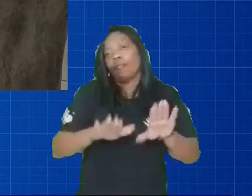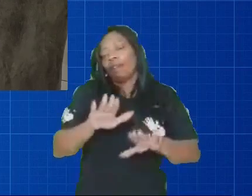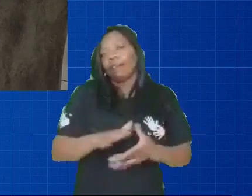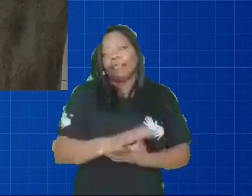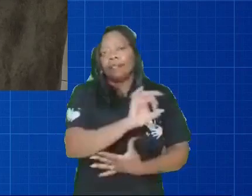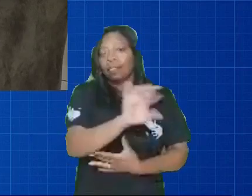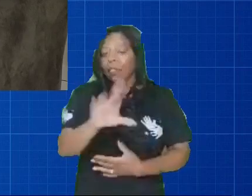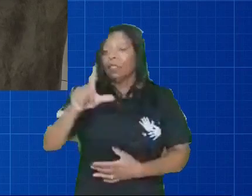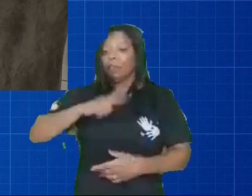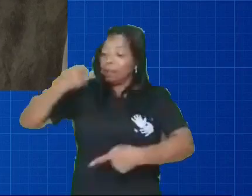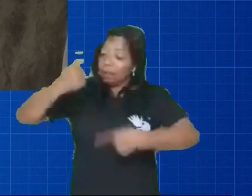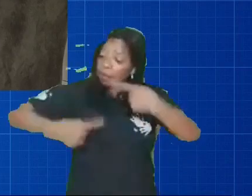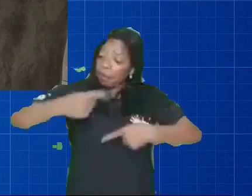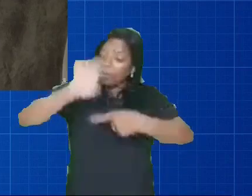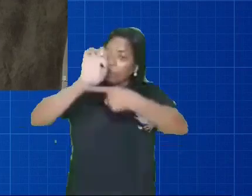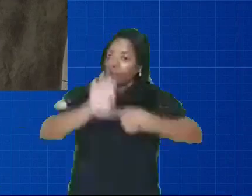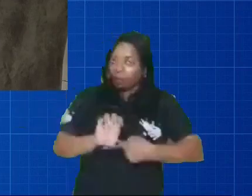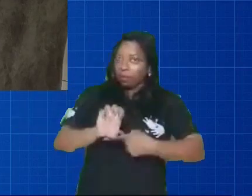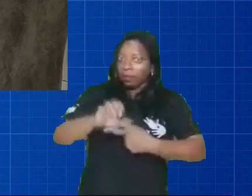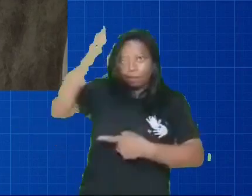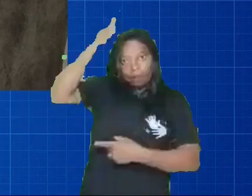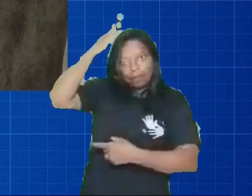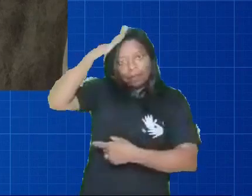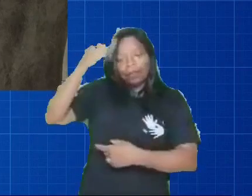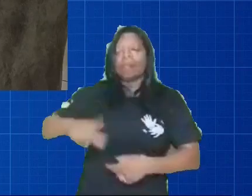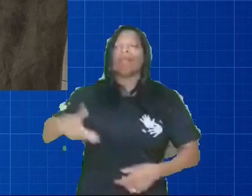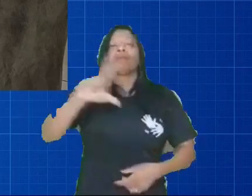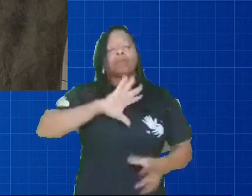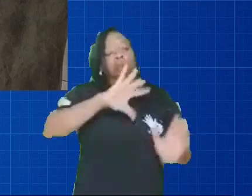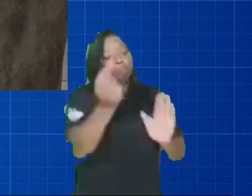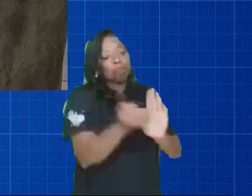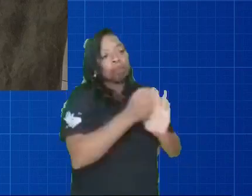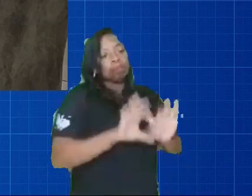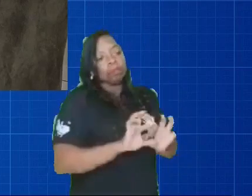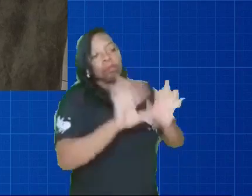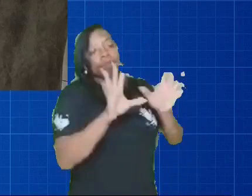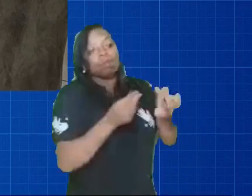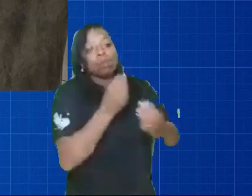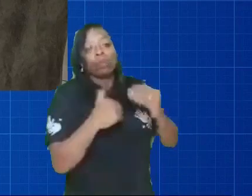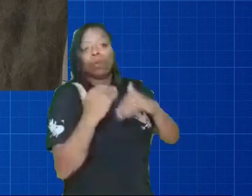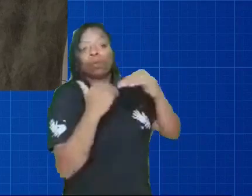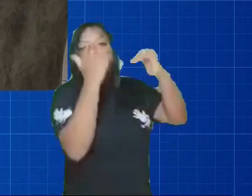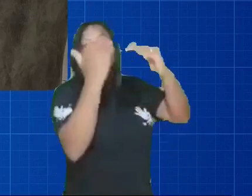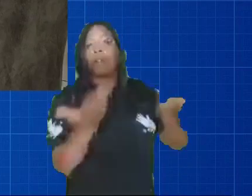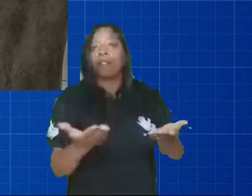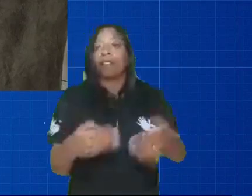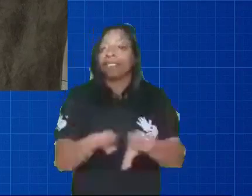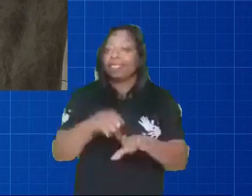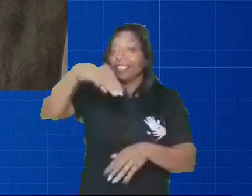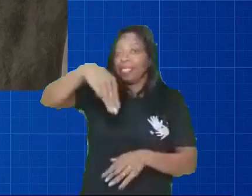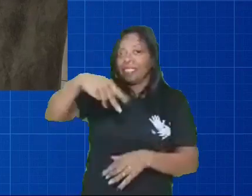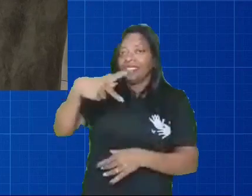política estadual, temos o plano estadual, o processo de implementação. O Ministério Público se colocou,